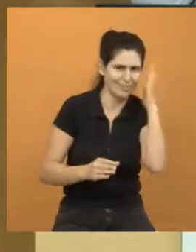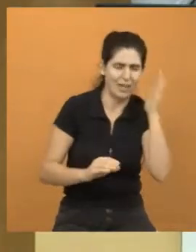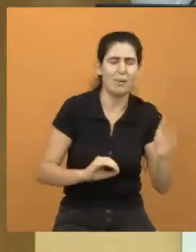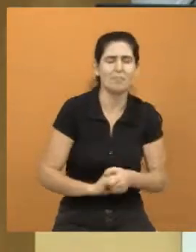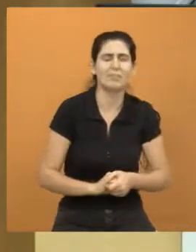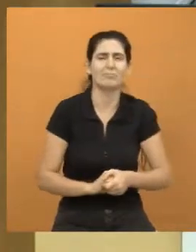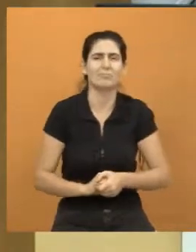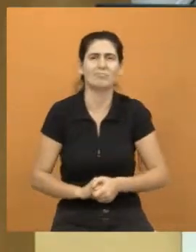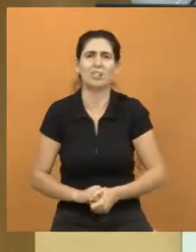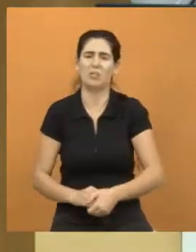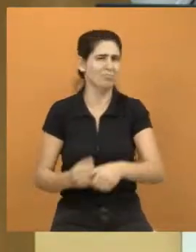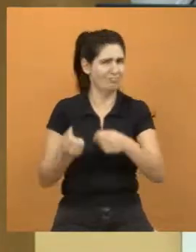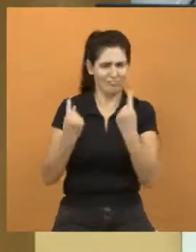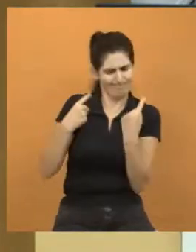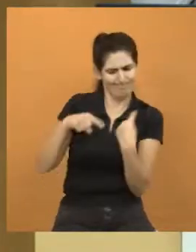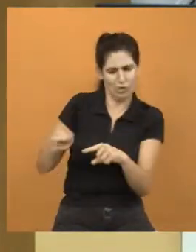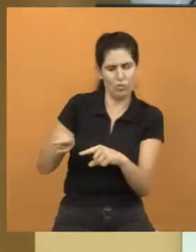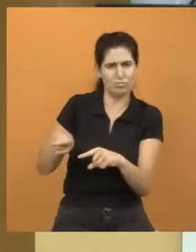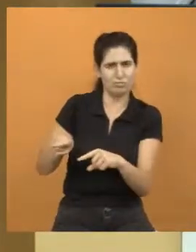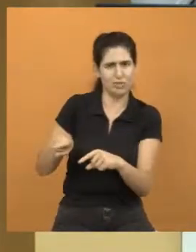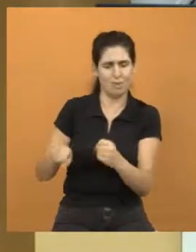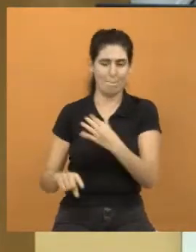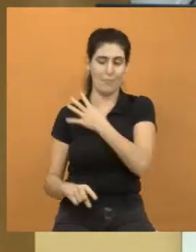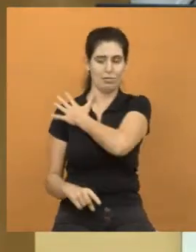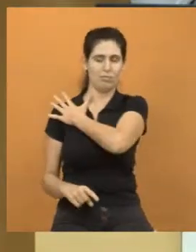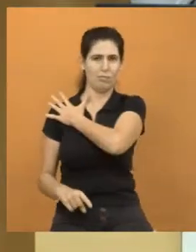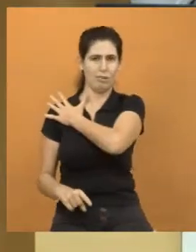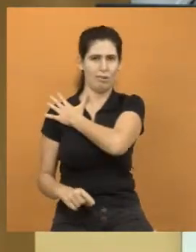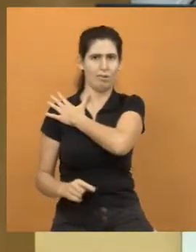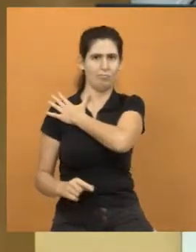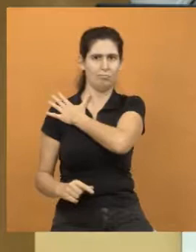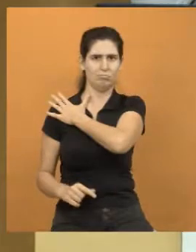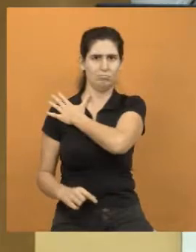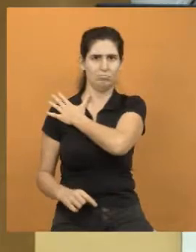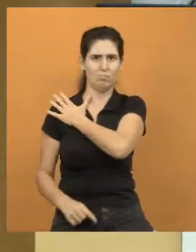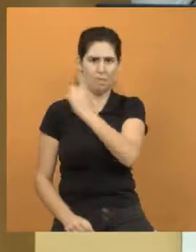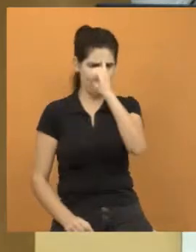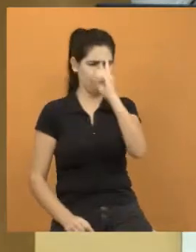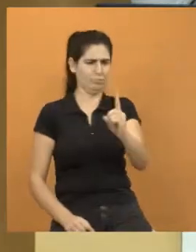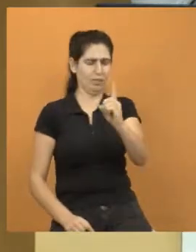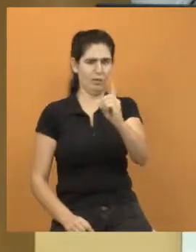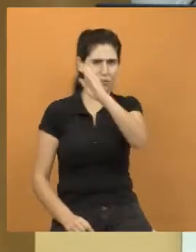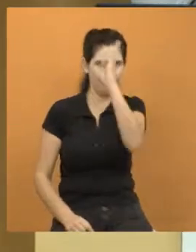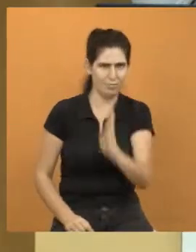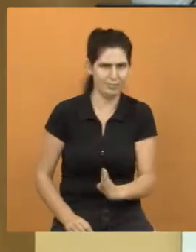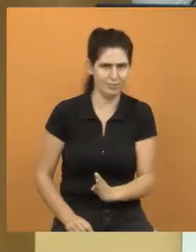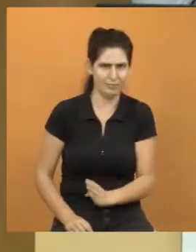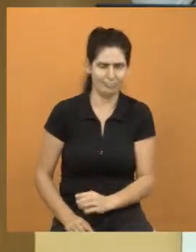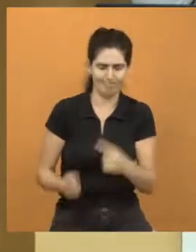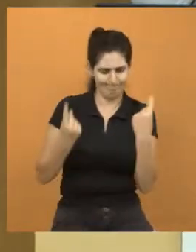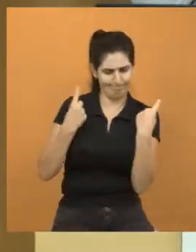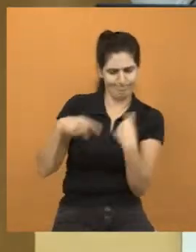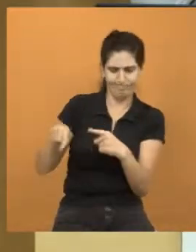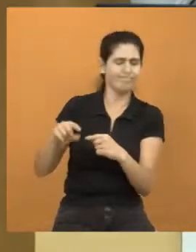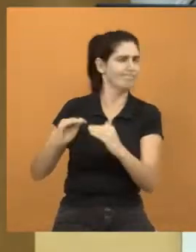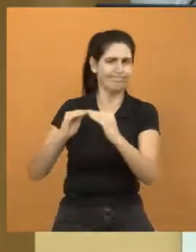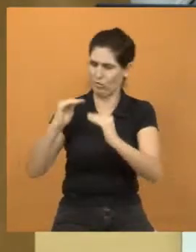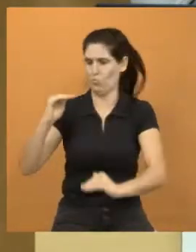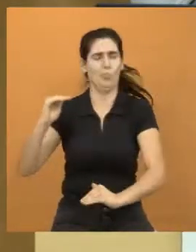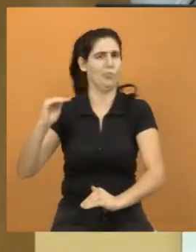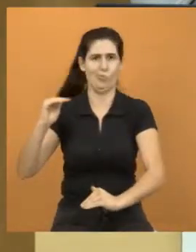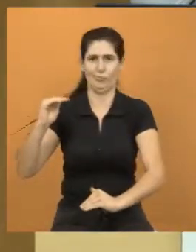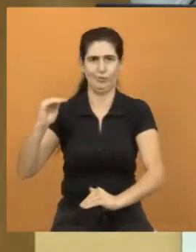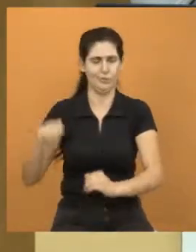sociedade na era militar. Nós temos a liberdade e o ser humano ele tem que ter a consciência dos